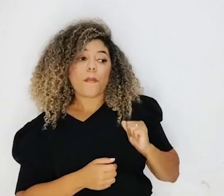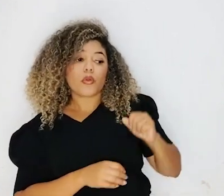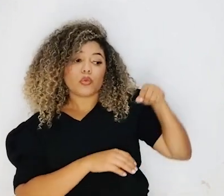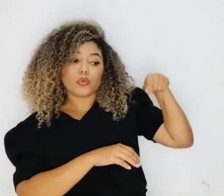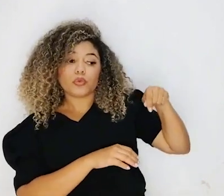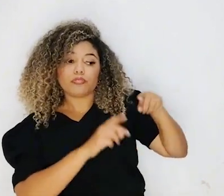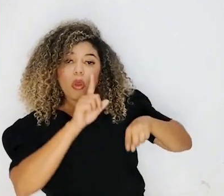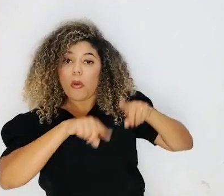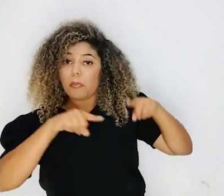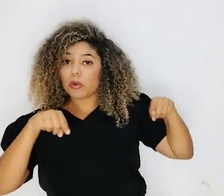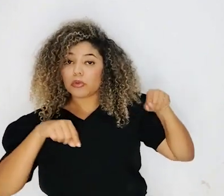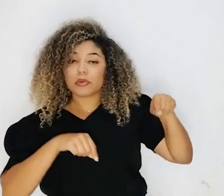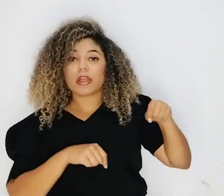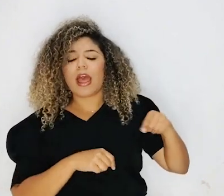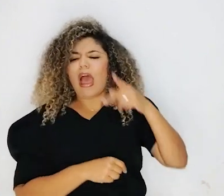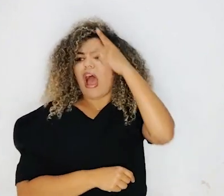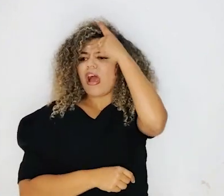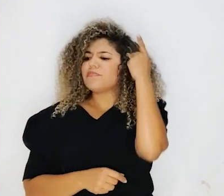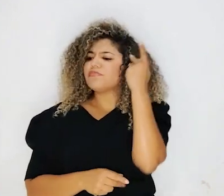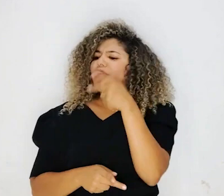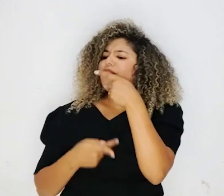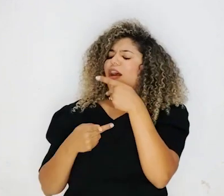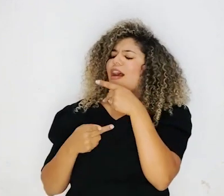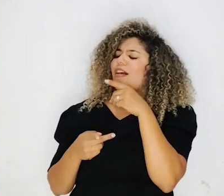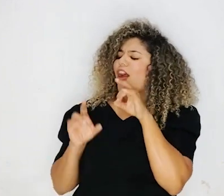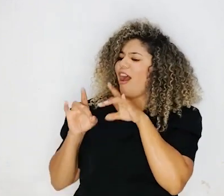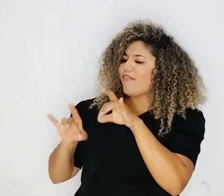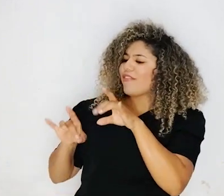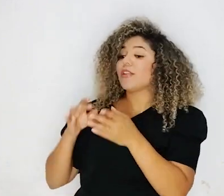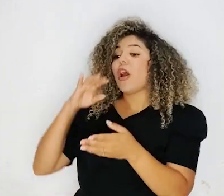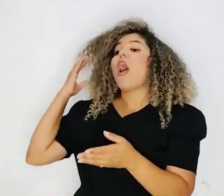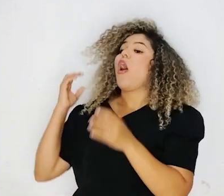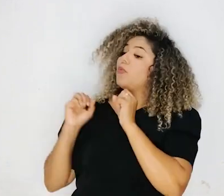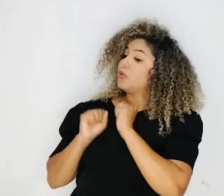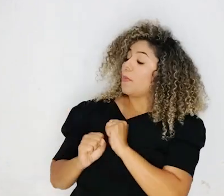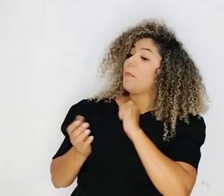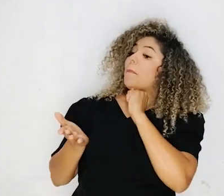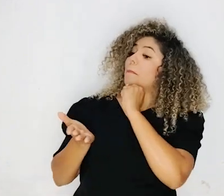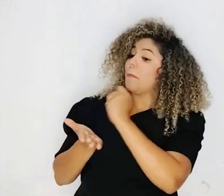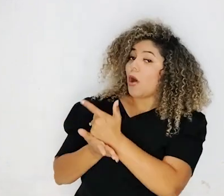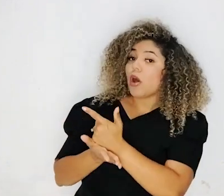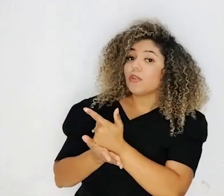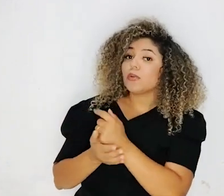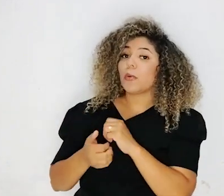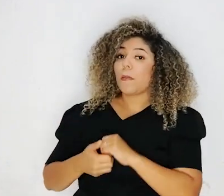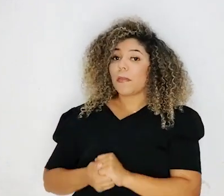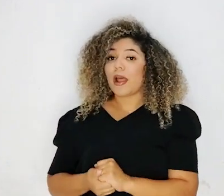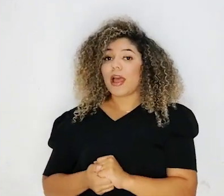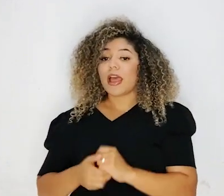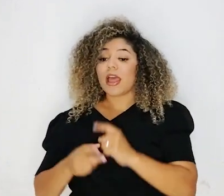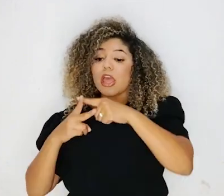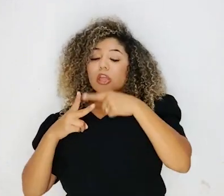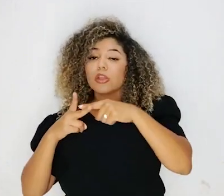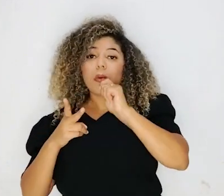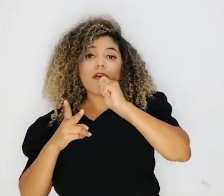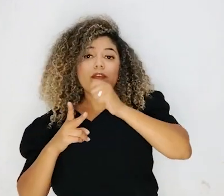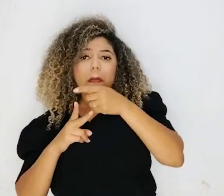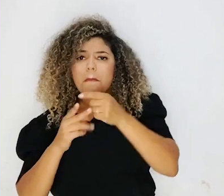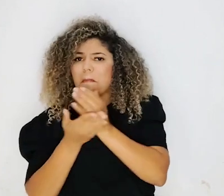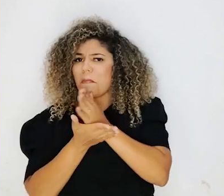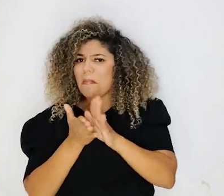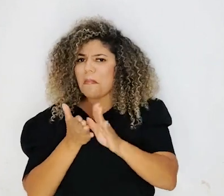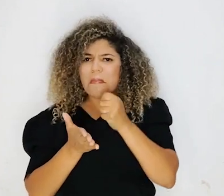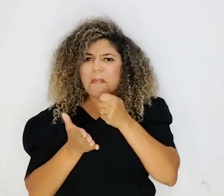está lá e é passado para o consumidor que você pode comprar ele em 2 vezes sem